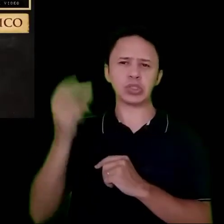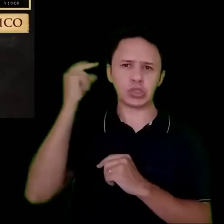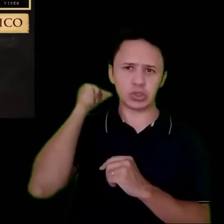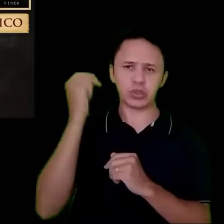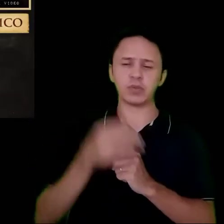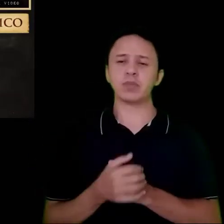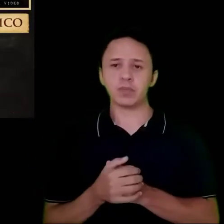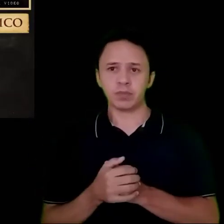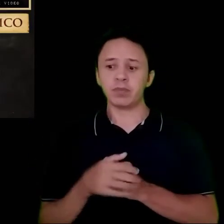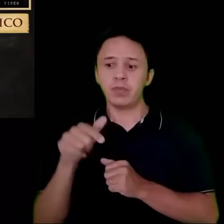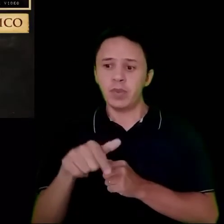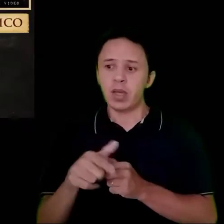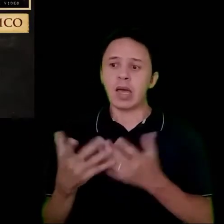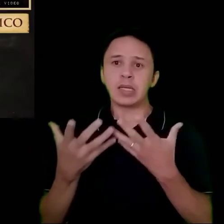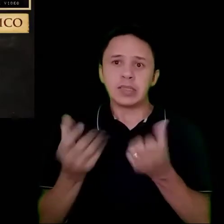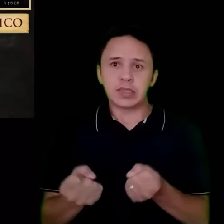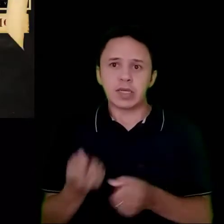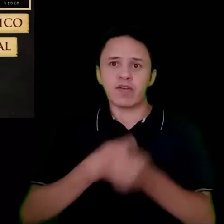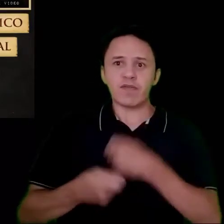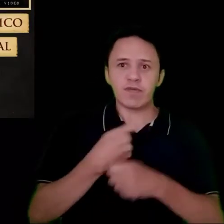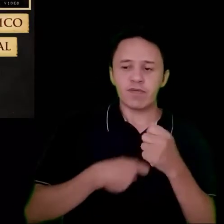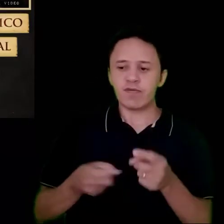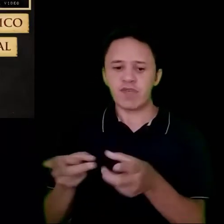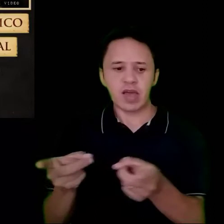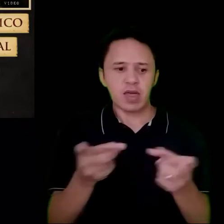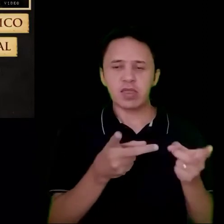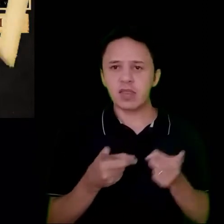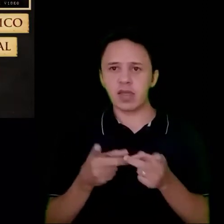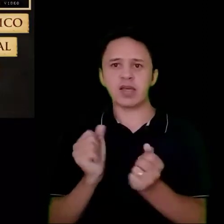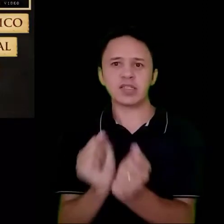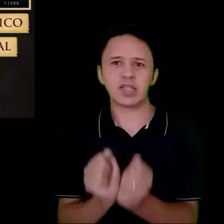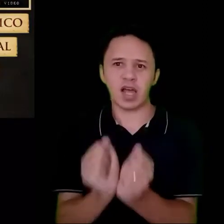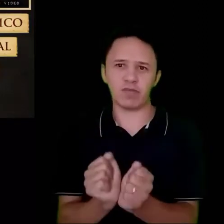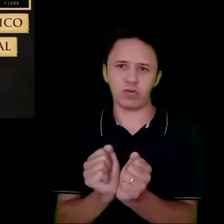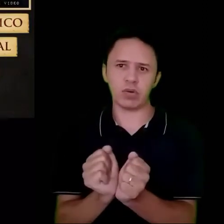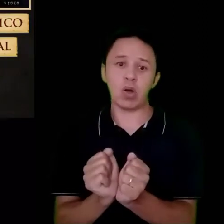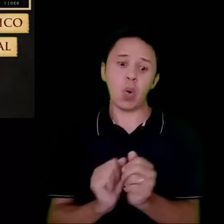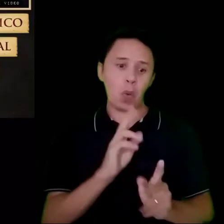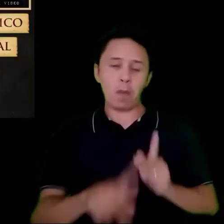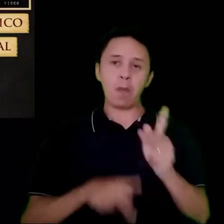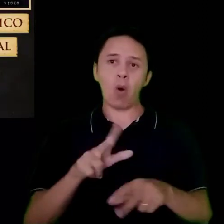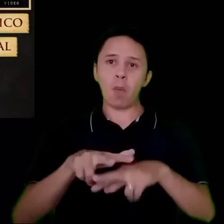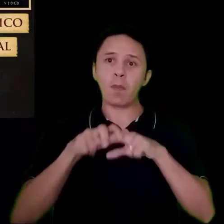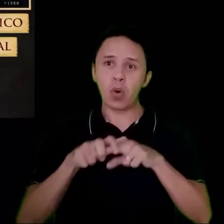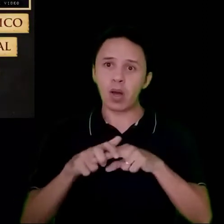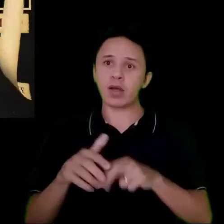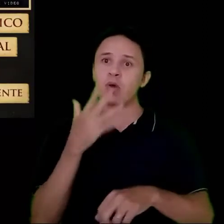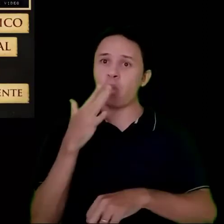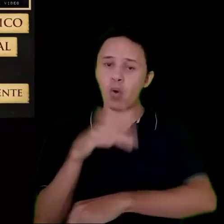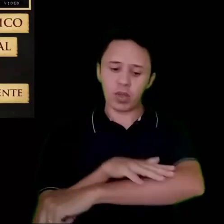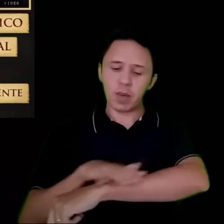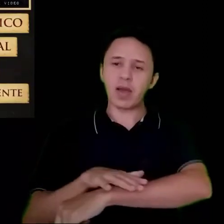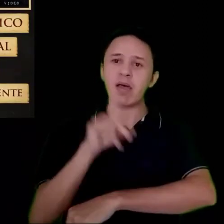que o tráfico atlântico adiciona ao comércio de escravos cria uma estrutura racial. Existe um povo que, por causa da sua cor de pele,